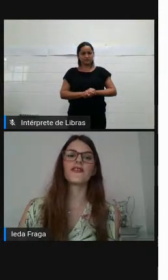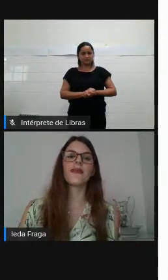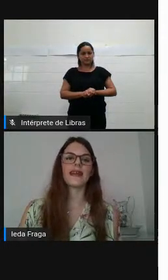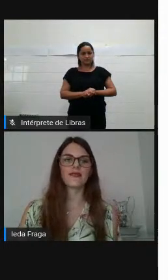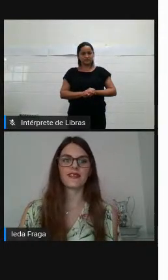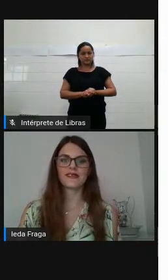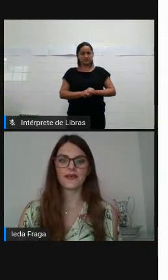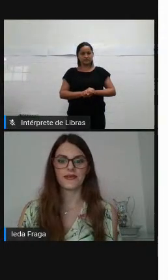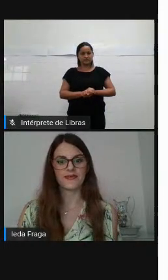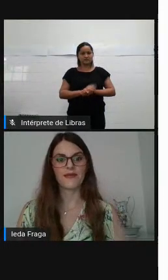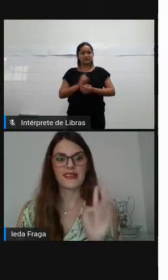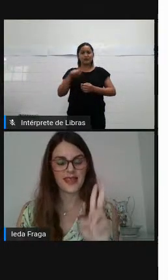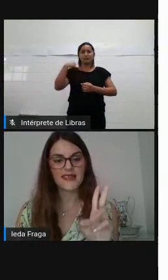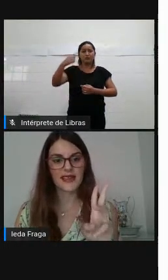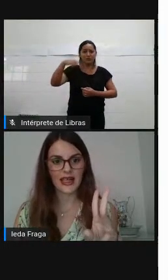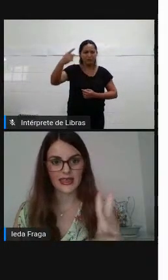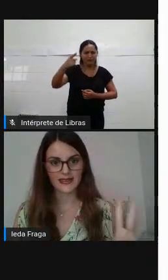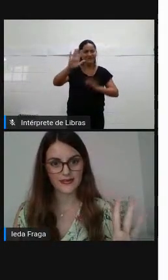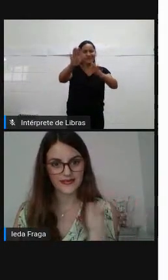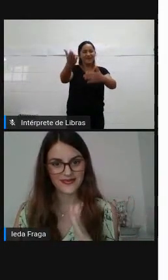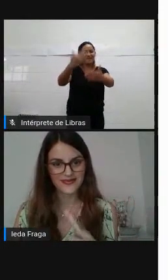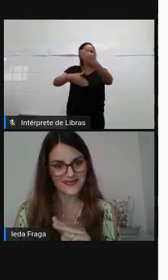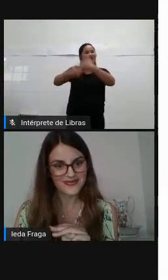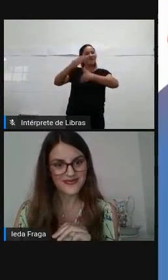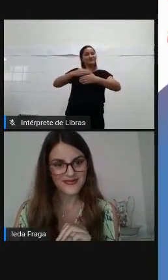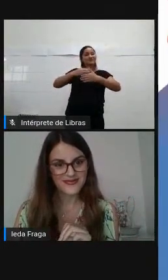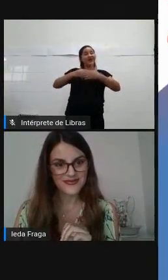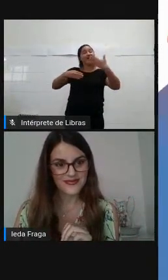Eita, pulou demais, professor. É o terceiro slide.